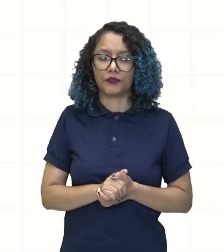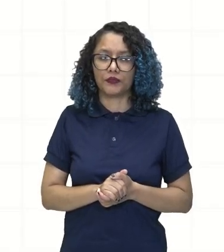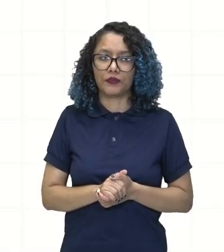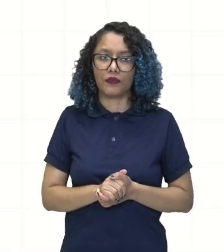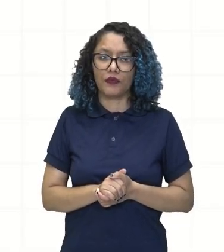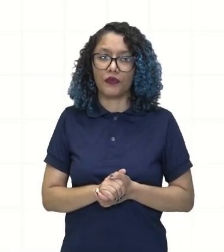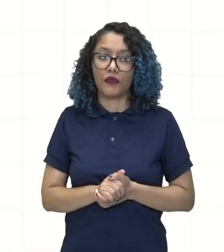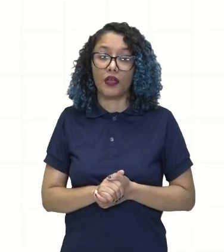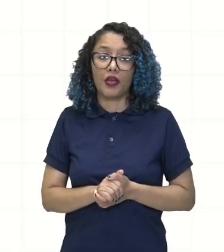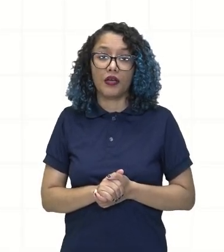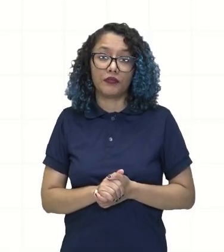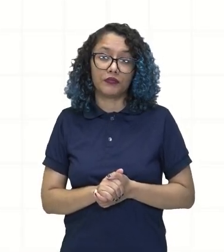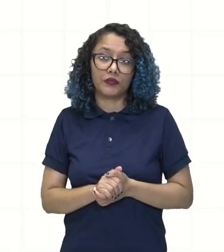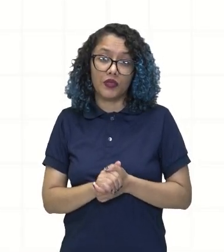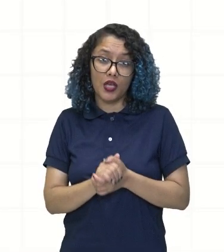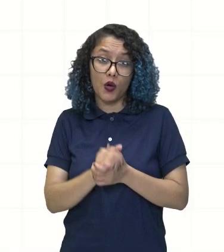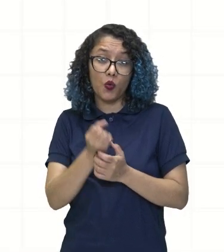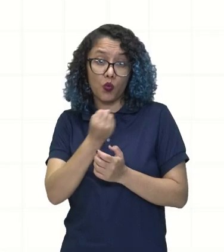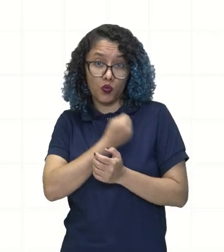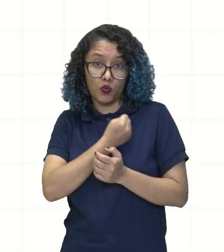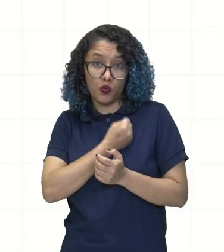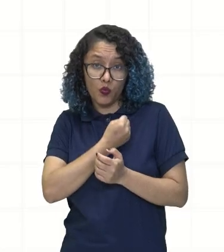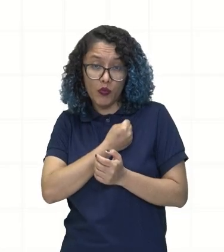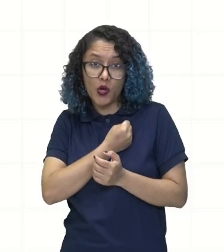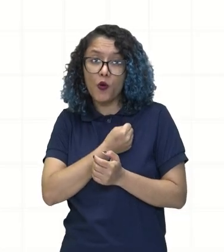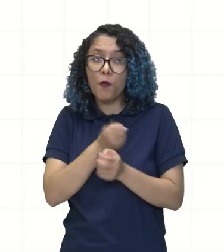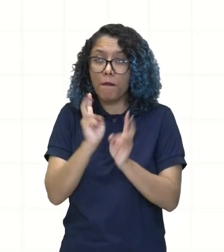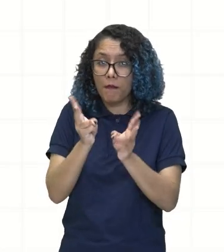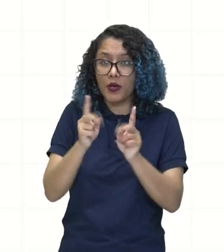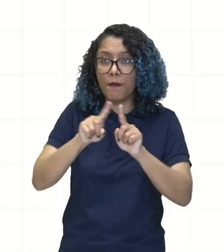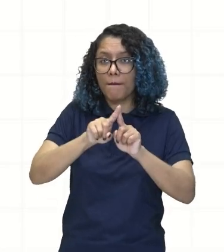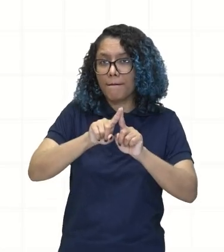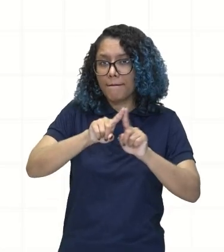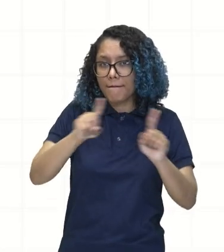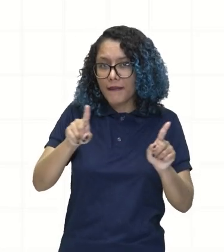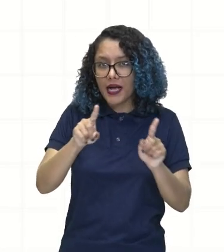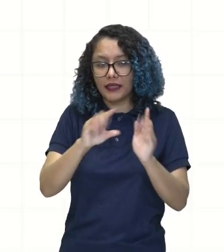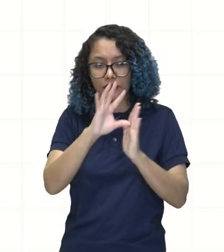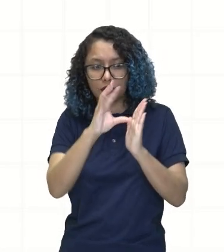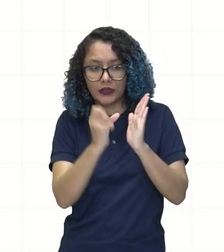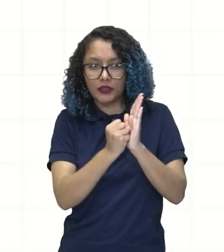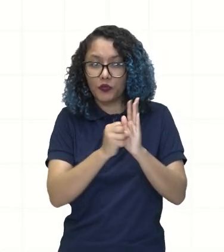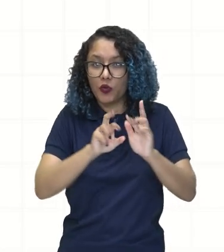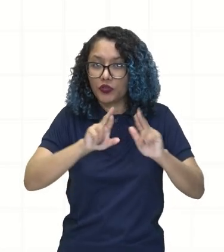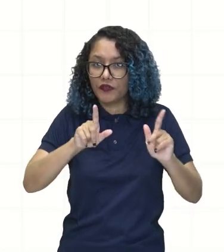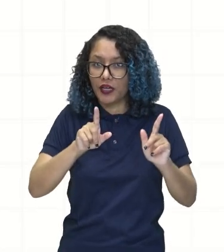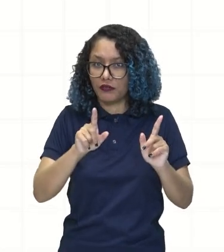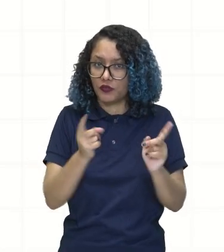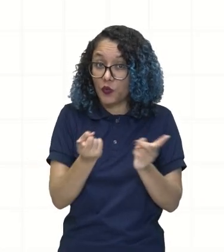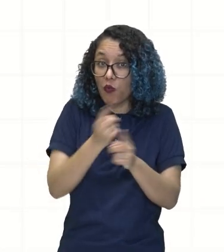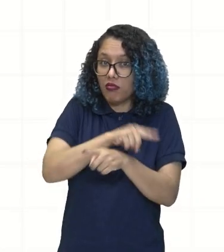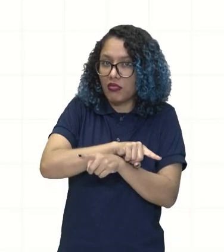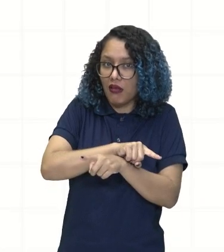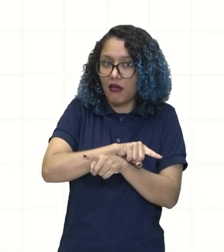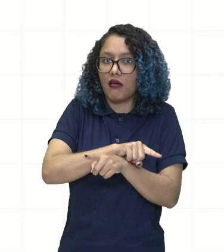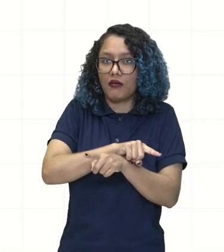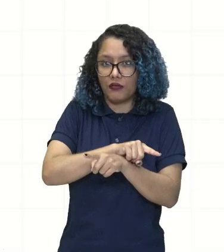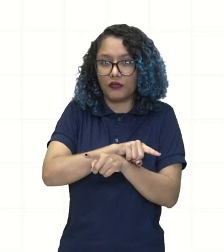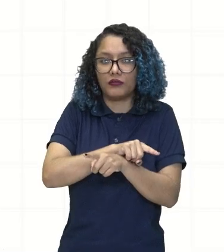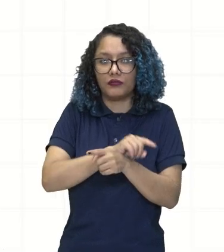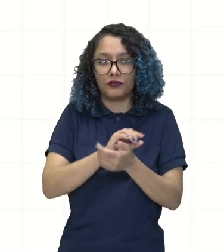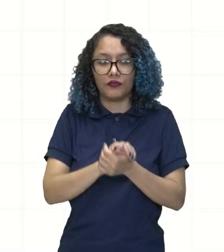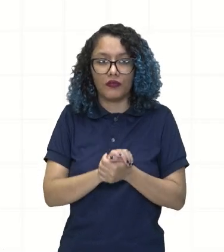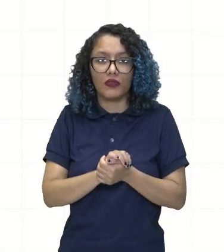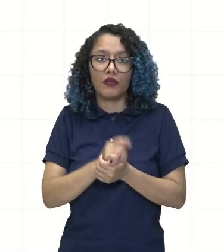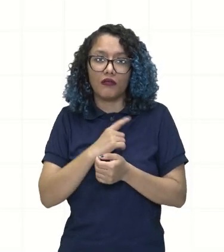naturais? É o mesmo número, porém com sinais contrários, tá? Então, os naturais,